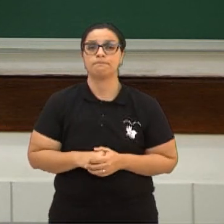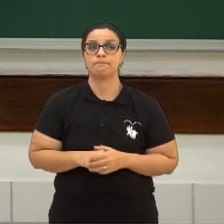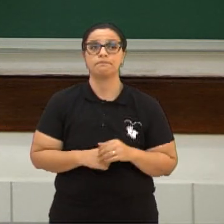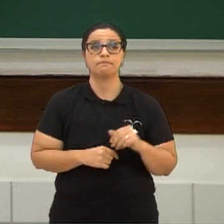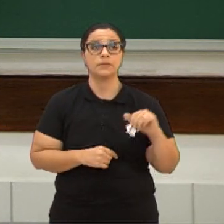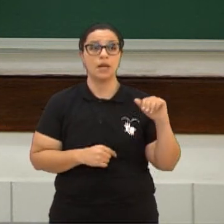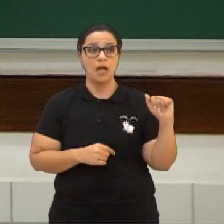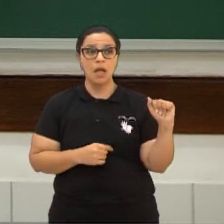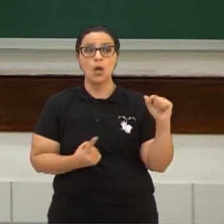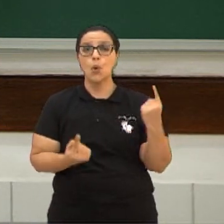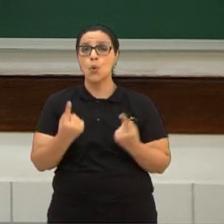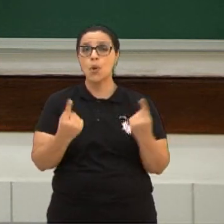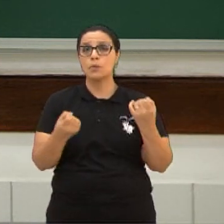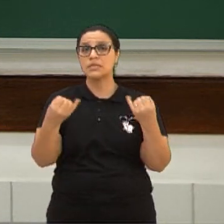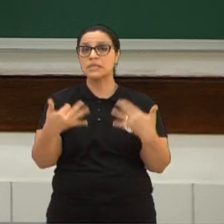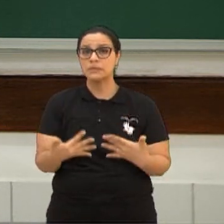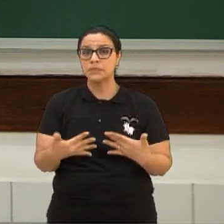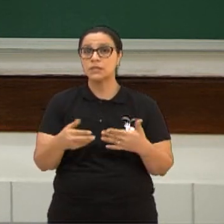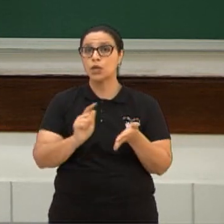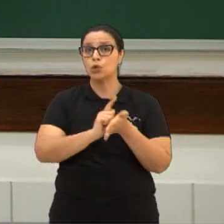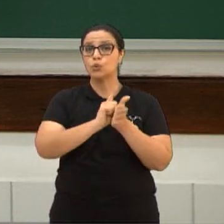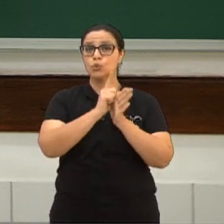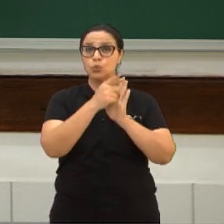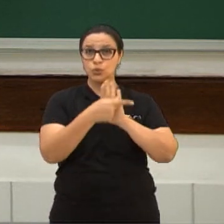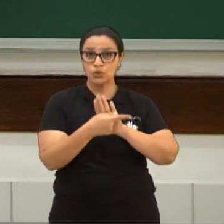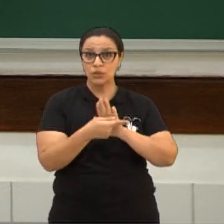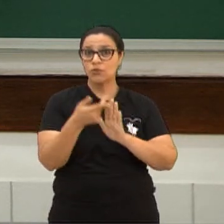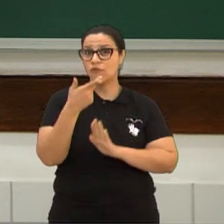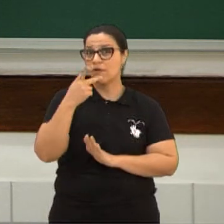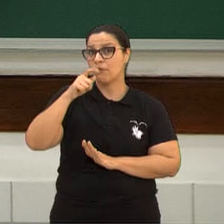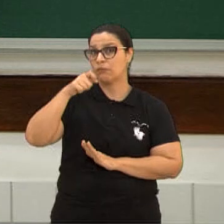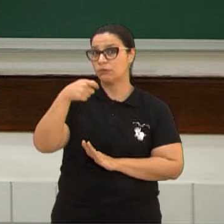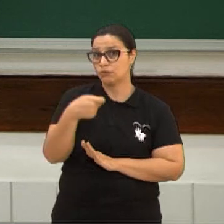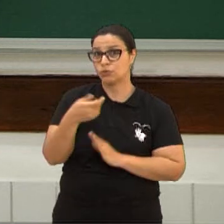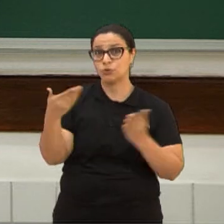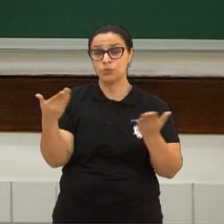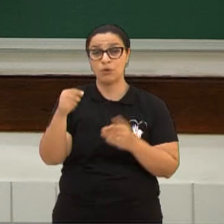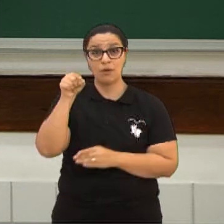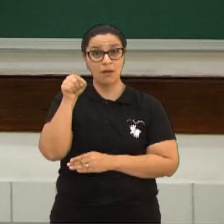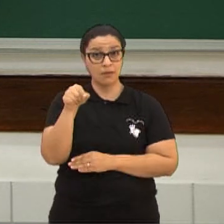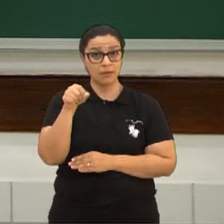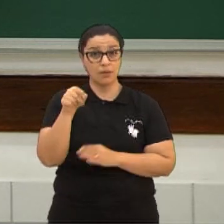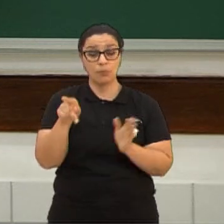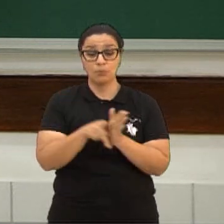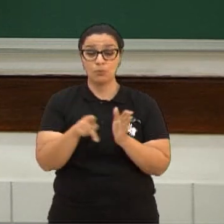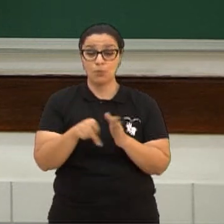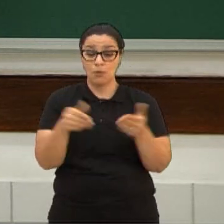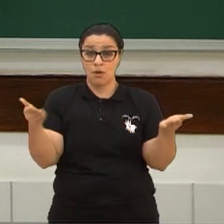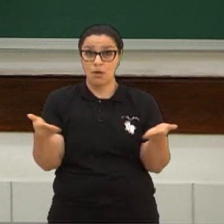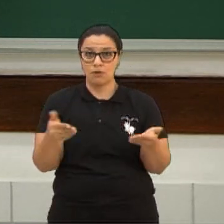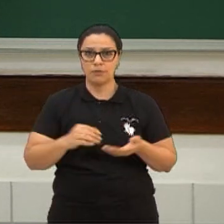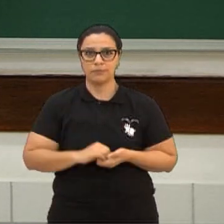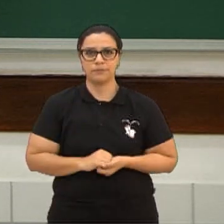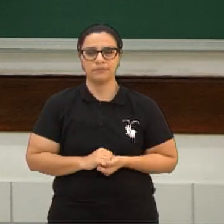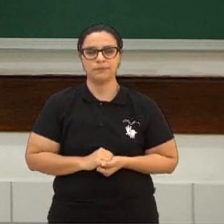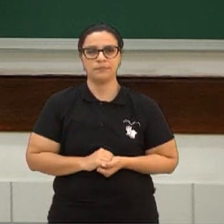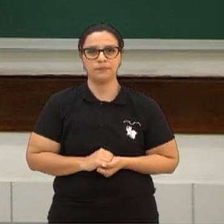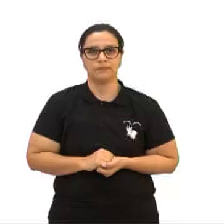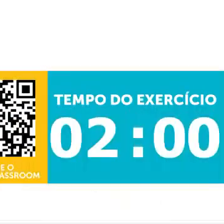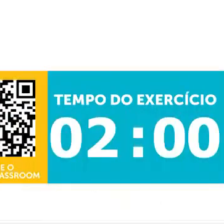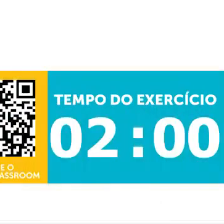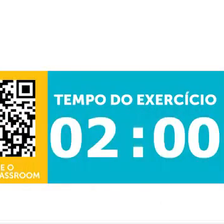genre is this? Qual é o gênero que está sendo trabalhado aqui, nesse momento?